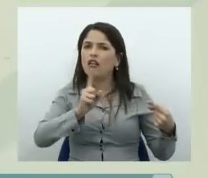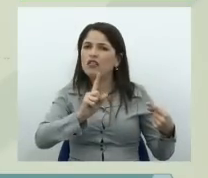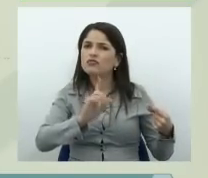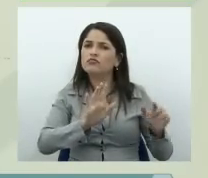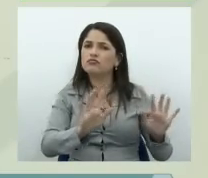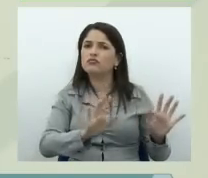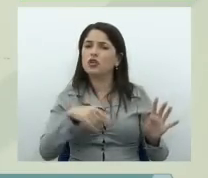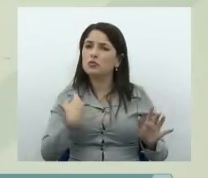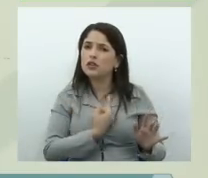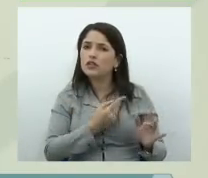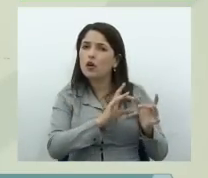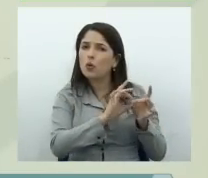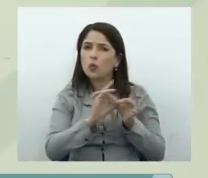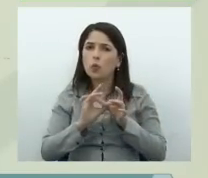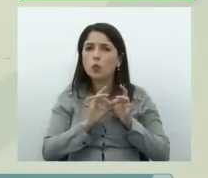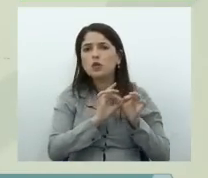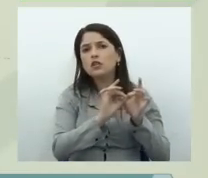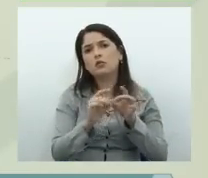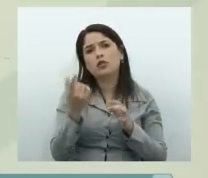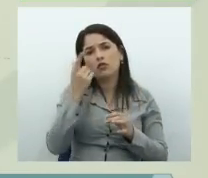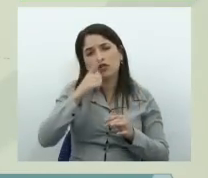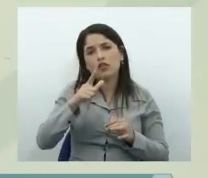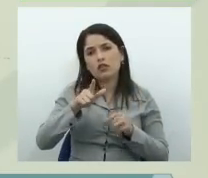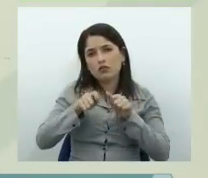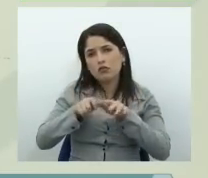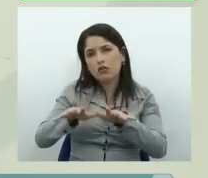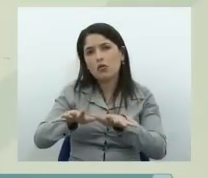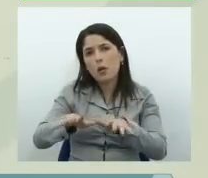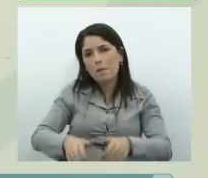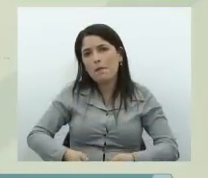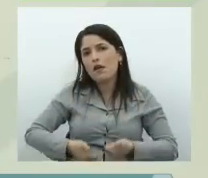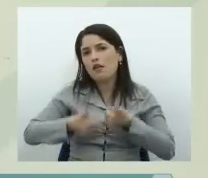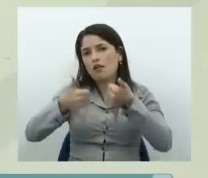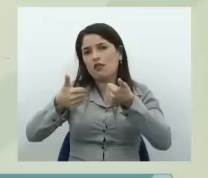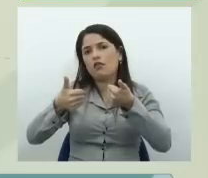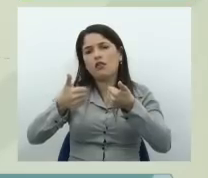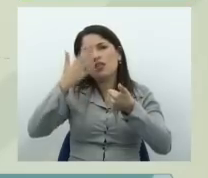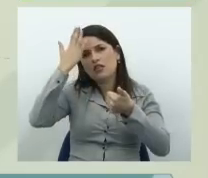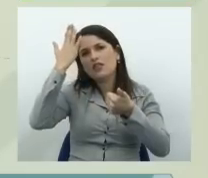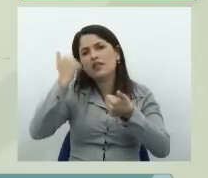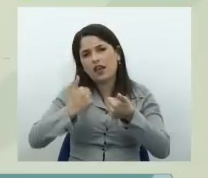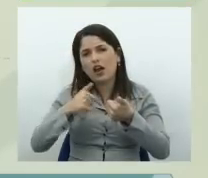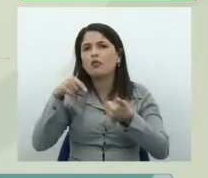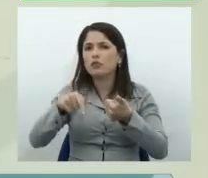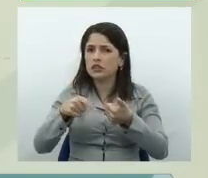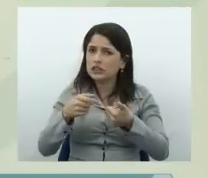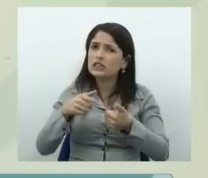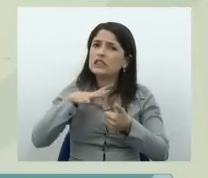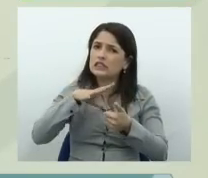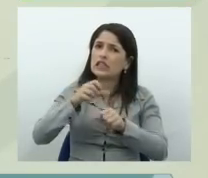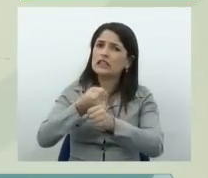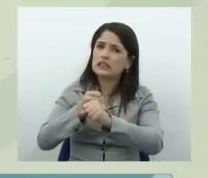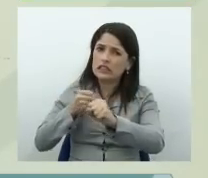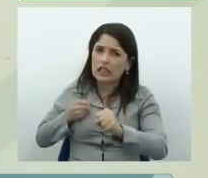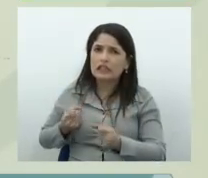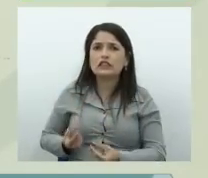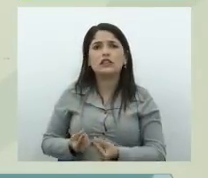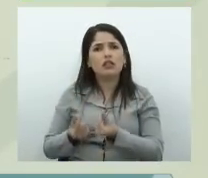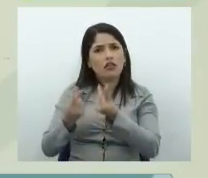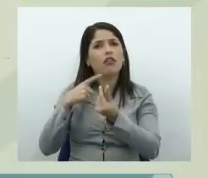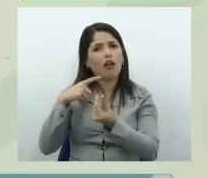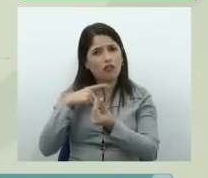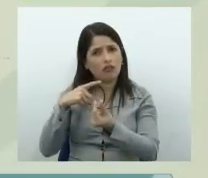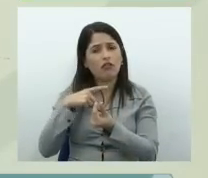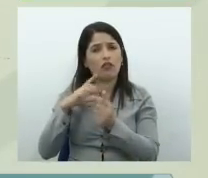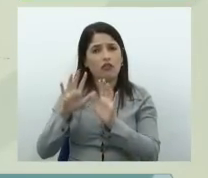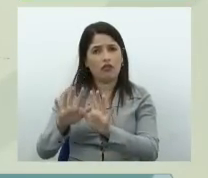melhor. Guarulhos é rica, Guarulhos é uma cidade grande, mas que não nos orgulhamos em outros temas de ser uma cidade